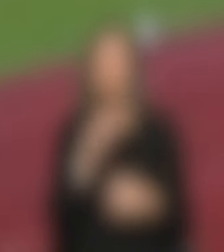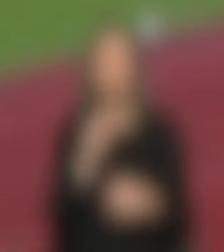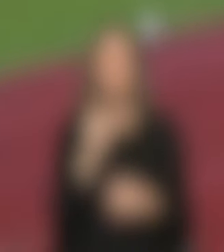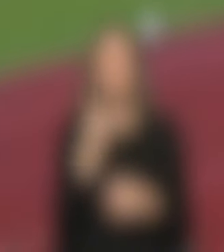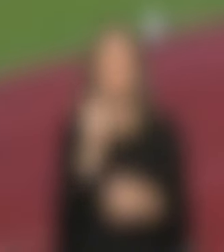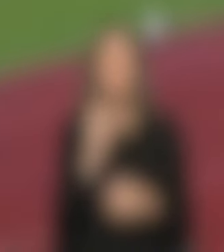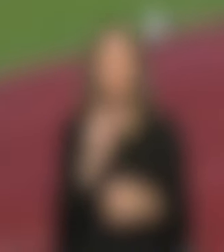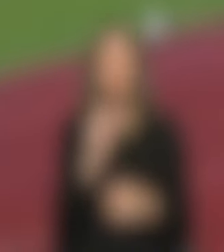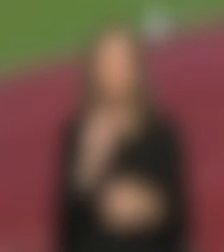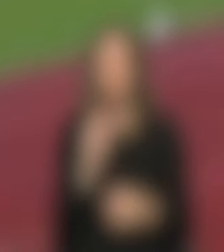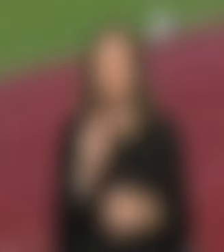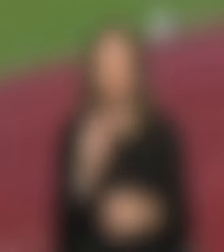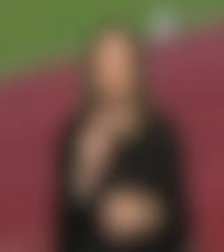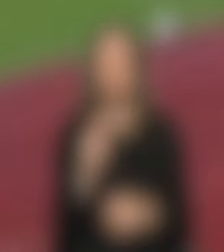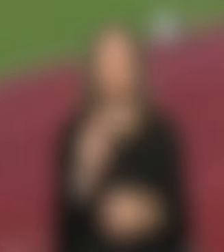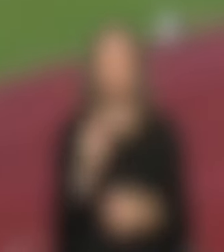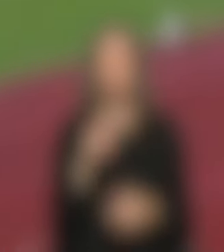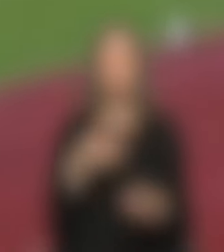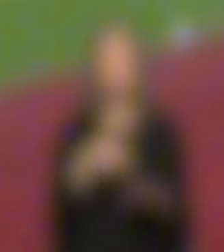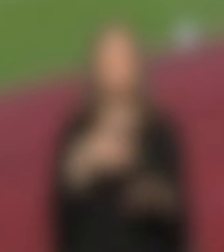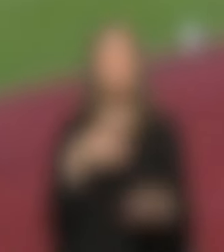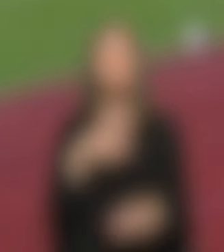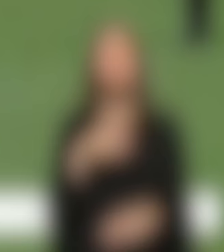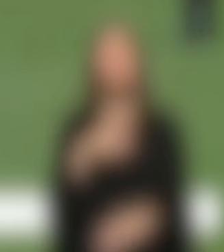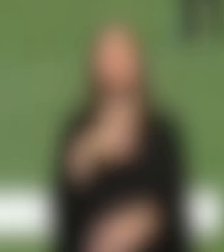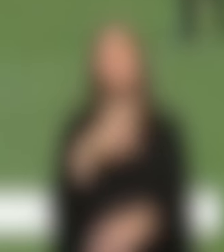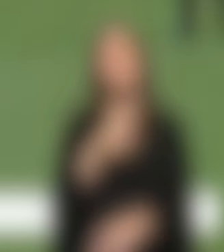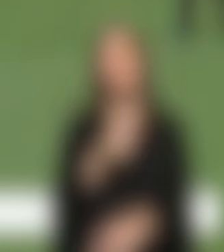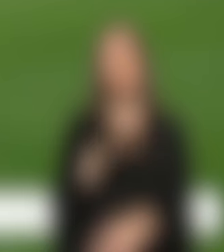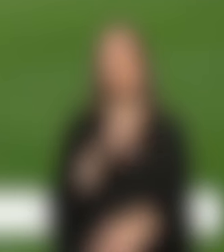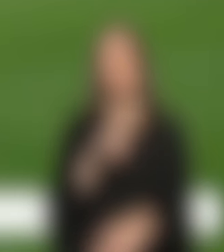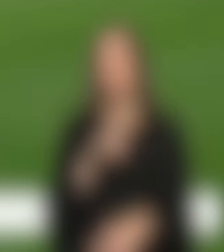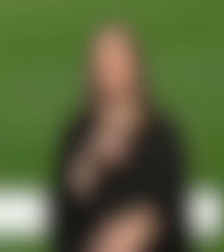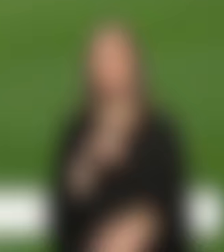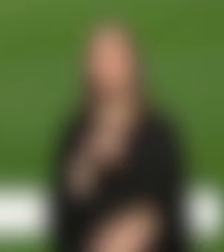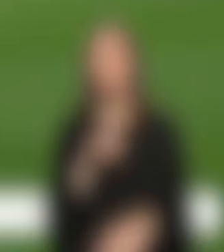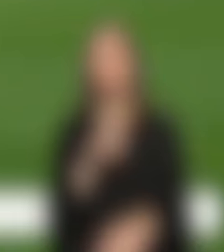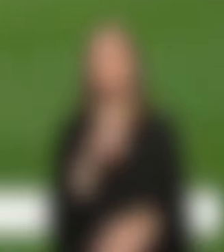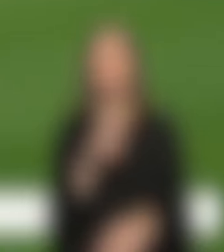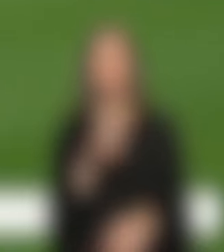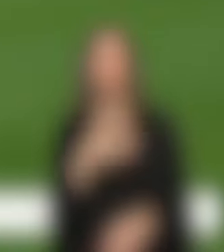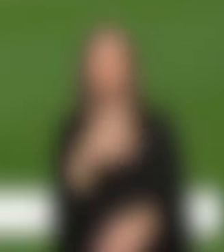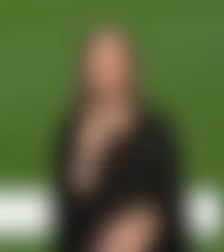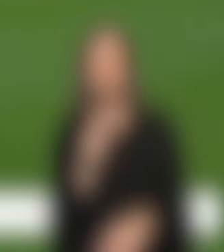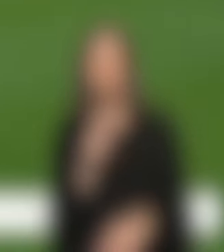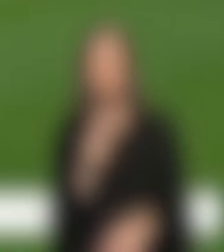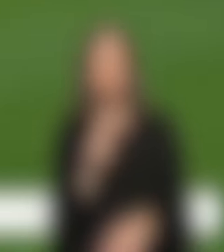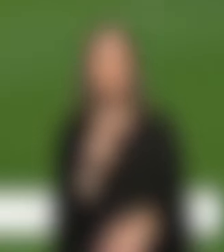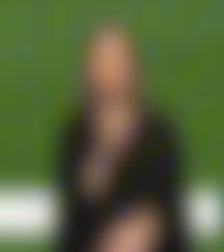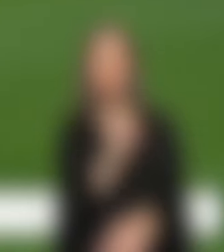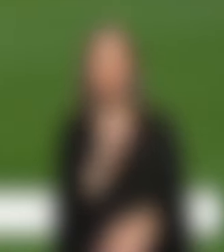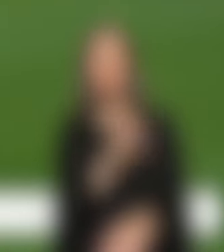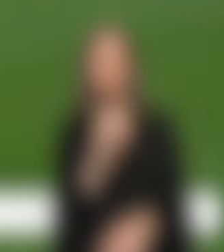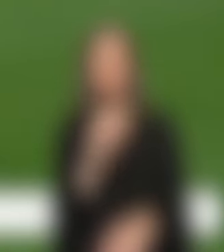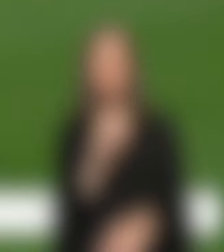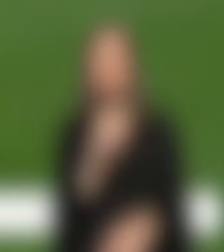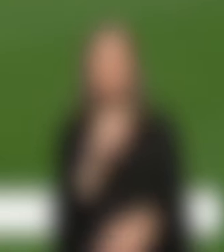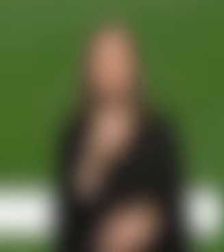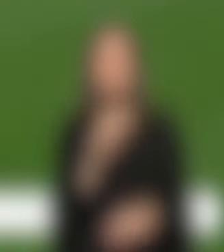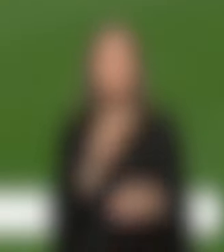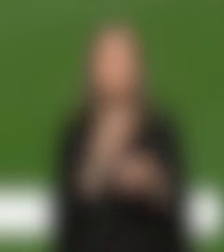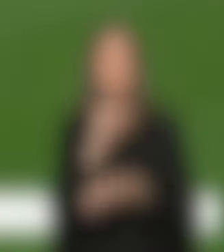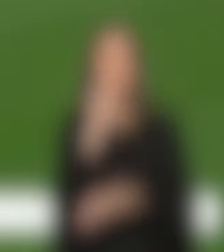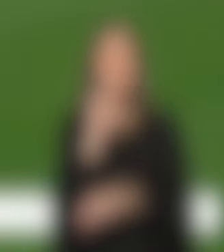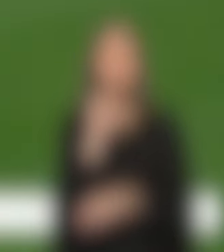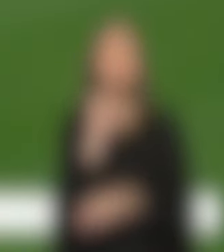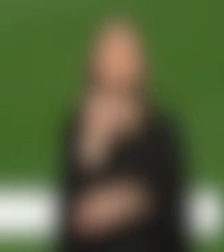de jogo. O remate foi de Pedro do Rio. Aos 11 foi o São João de Ver a assustar. Cabeceamento perigoso de